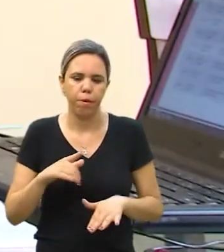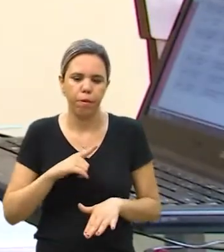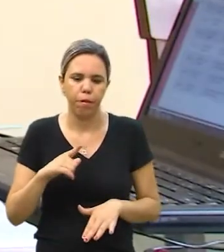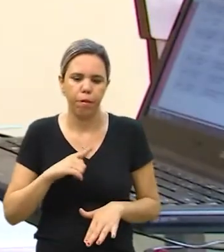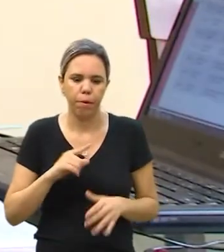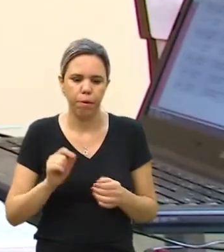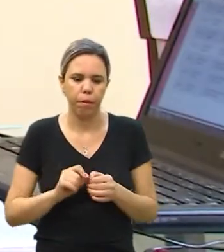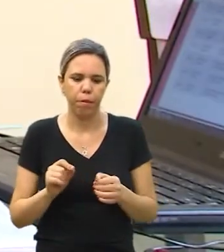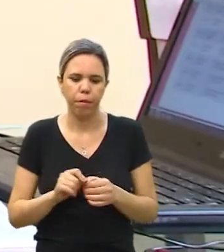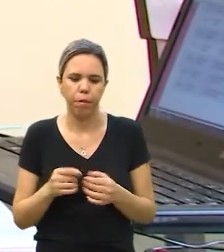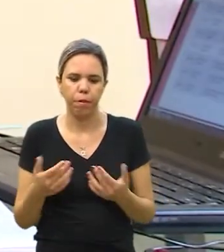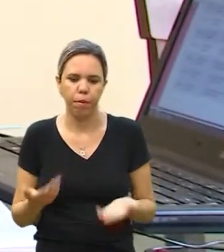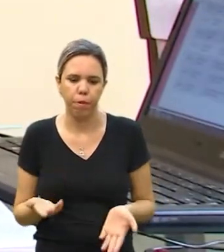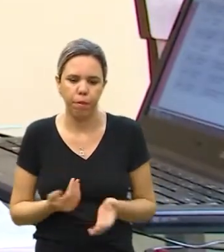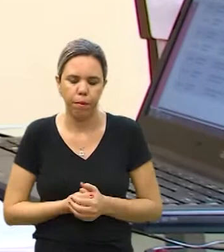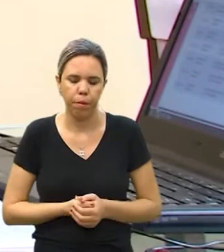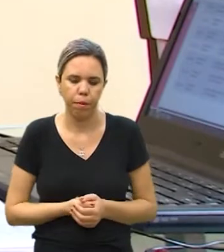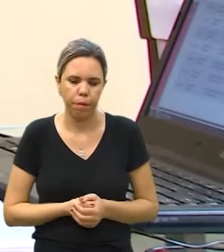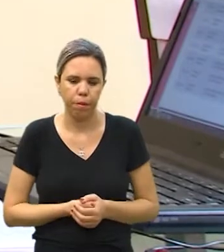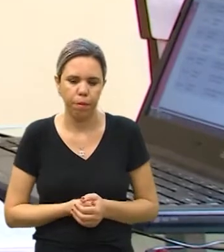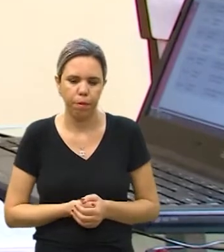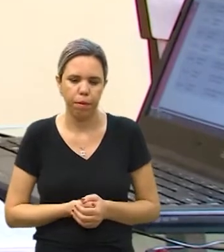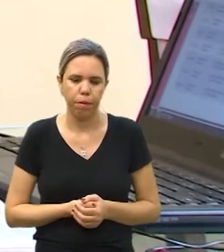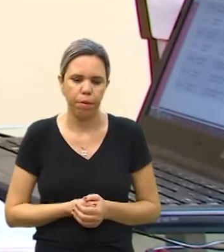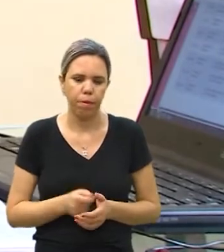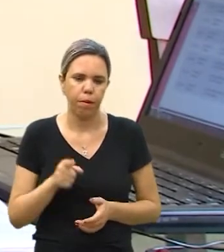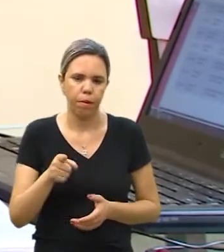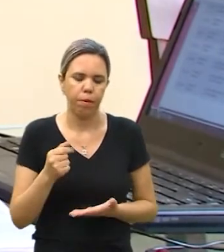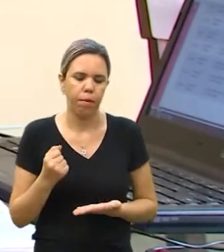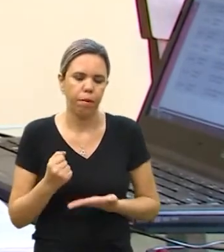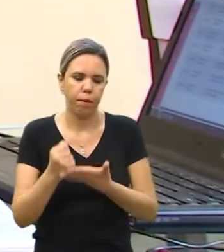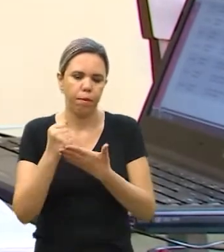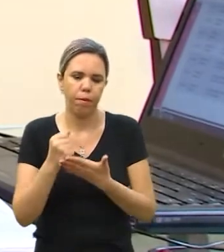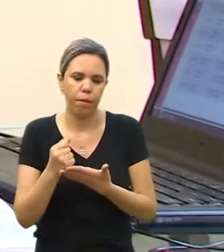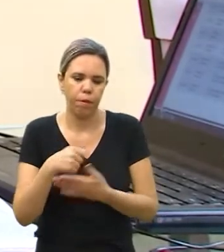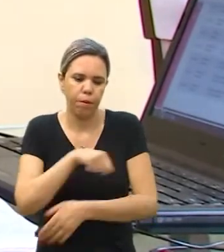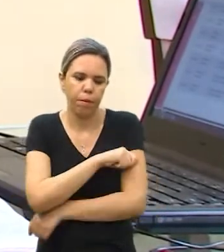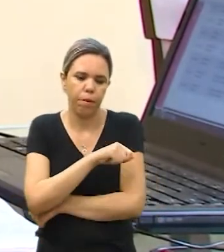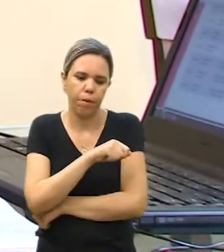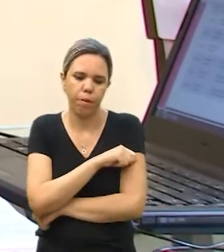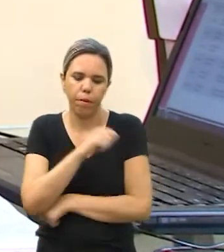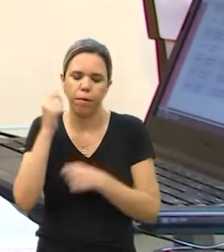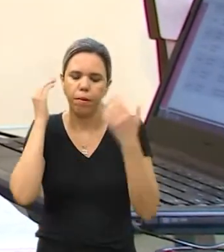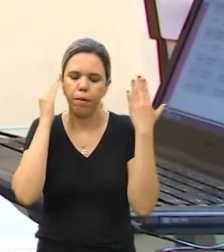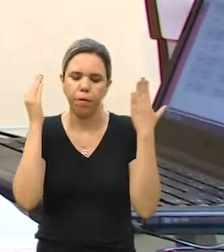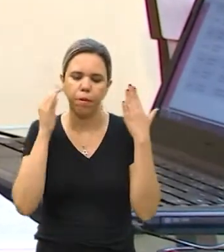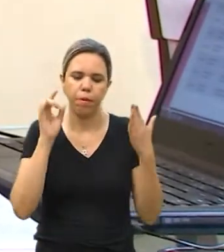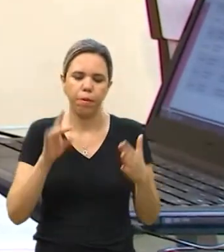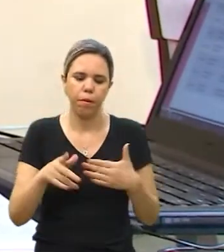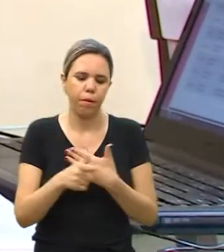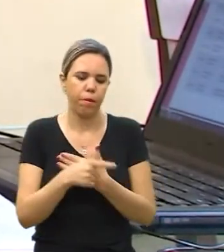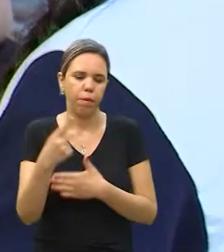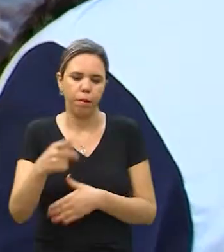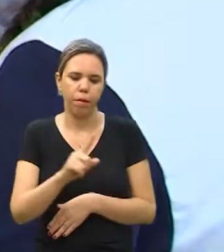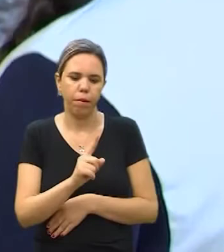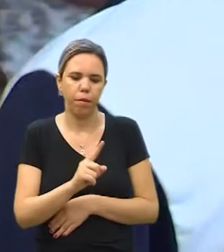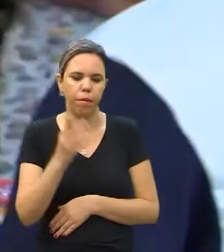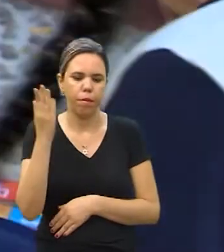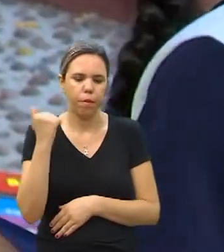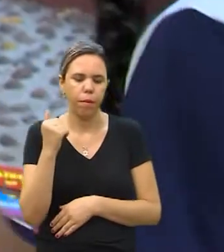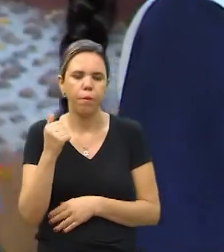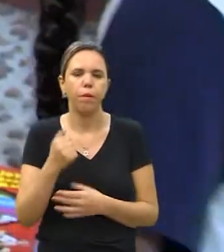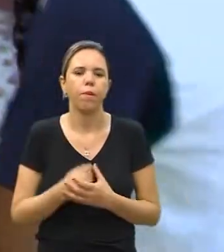você tem que fazer? Você tem que ajudar o aluno psicologicamente. Sei que não é sua função, eu